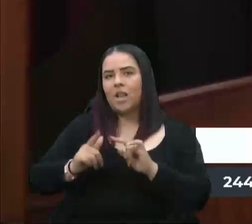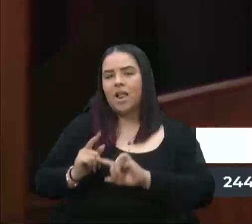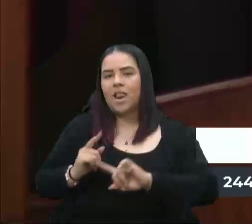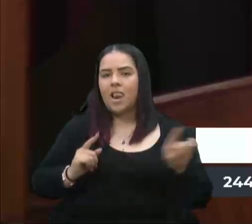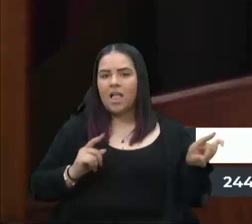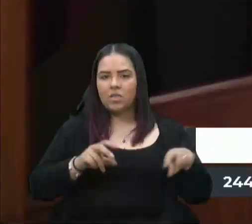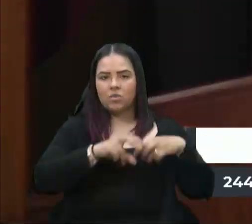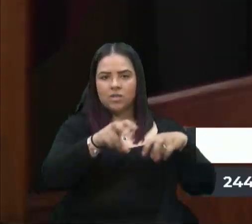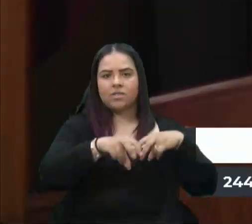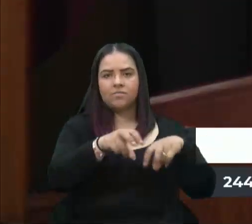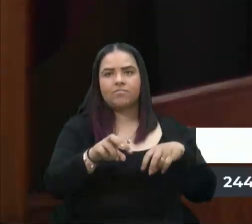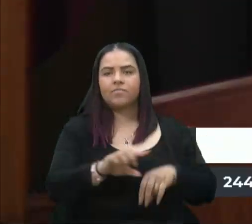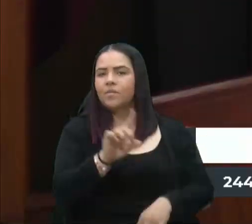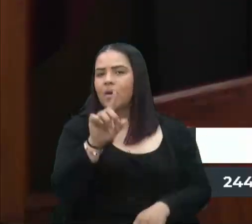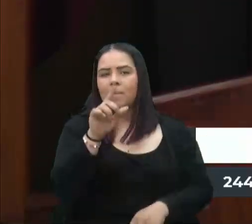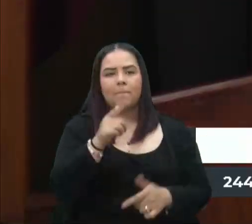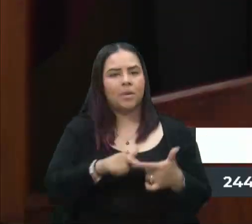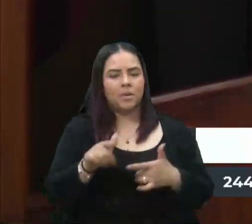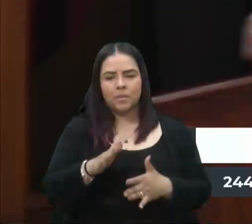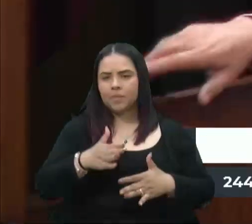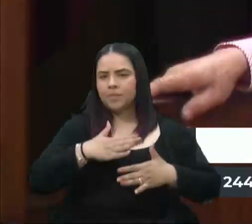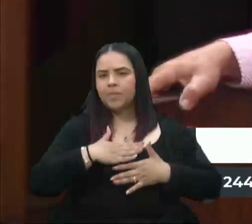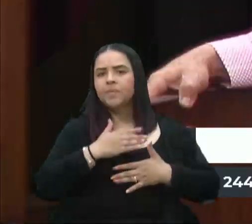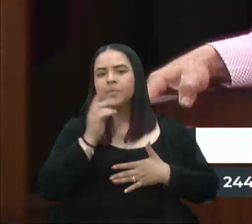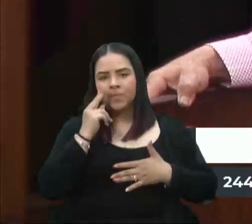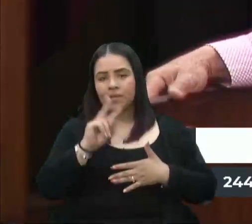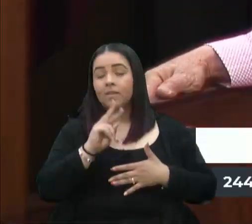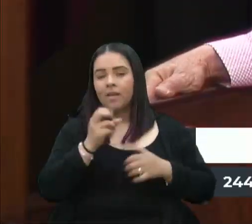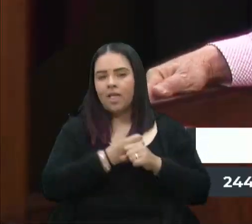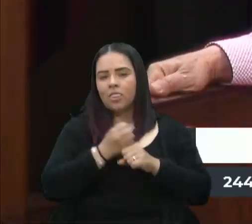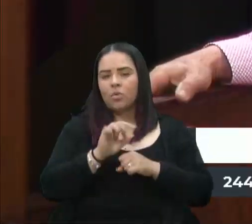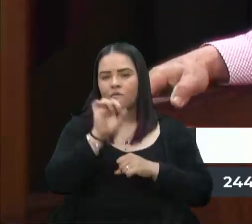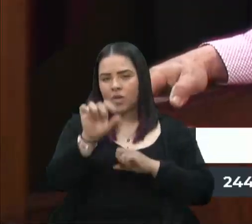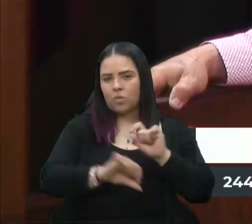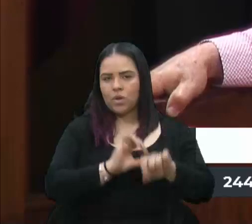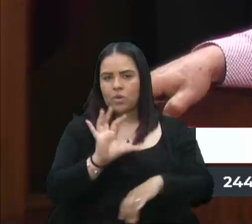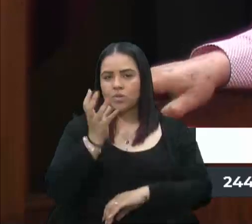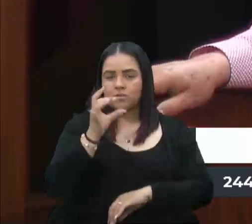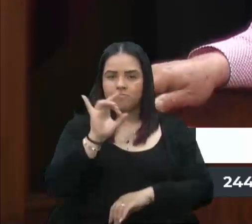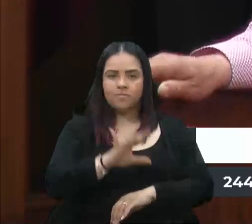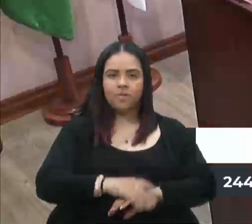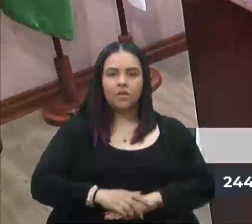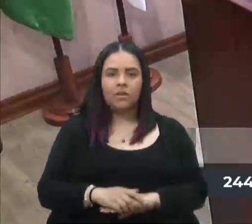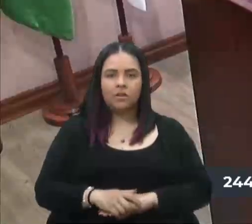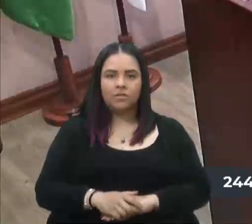interior, não é o problema meu. Vamos ver a partir do ano que vem o que vai acontecer. Era isso.